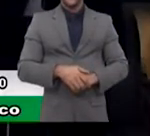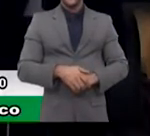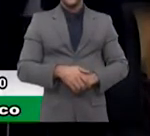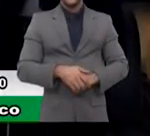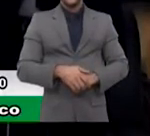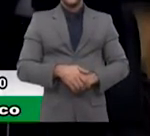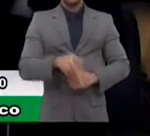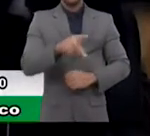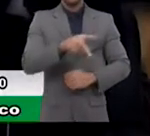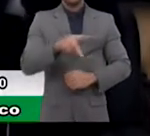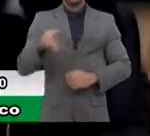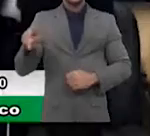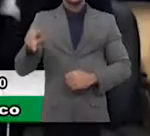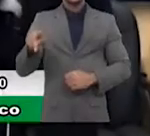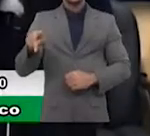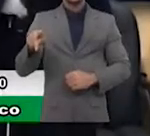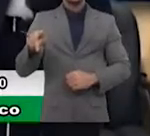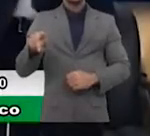Presidente, não saiu.